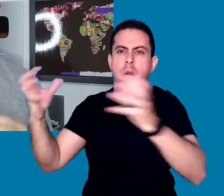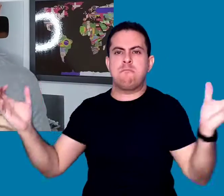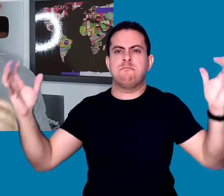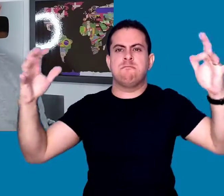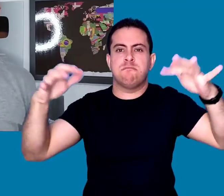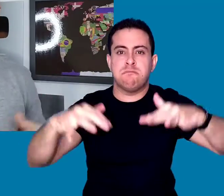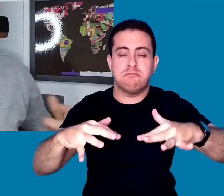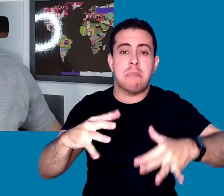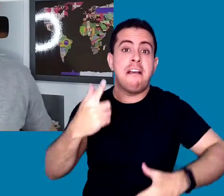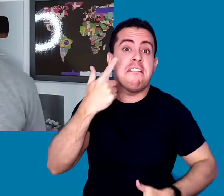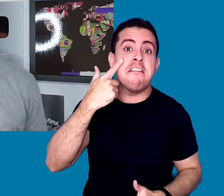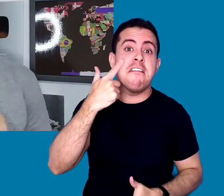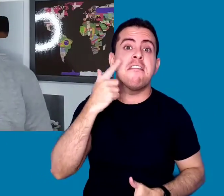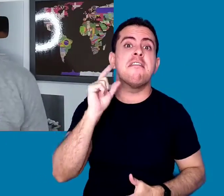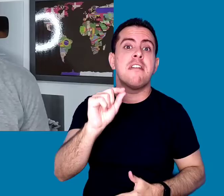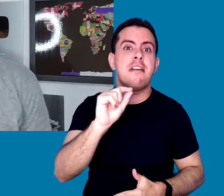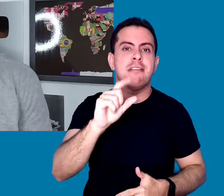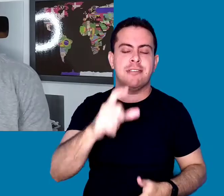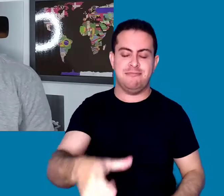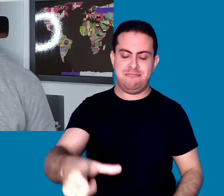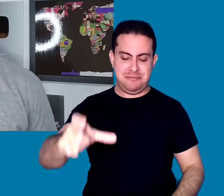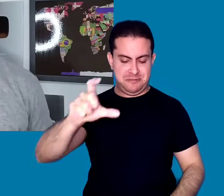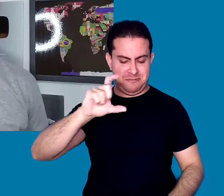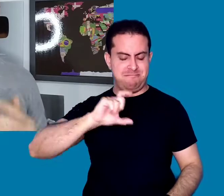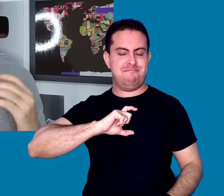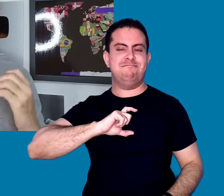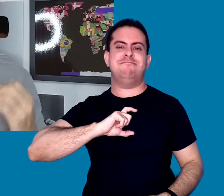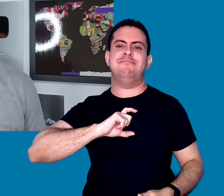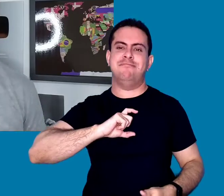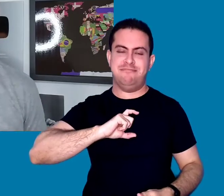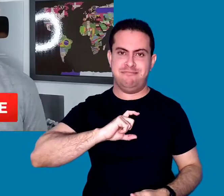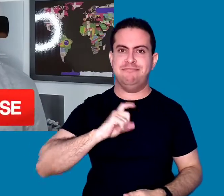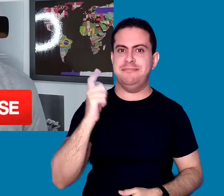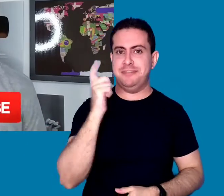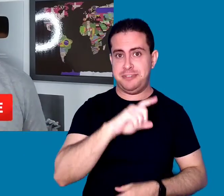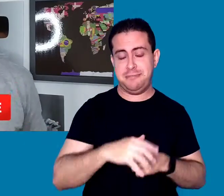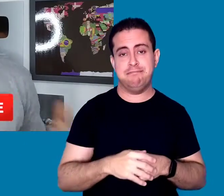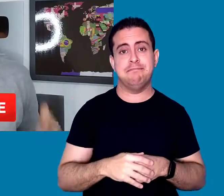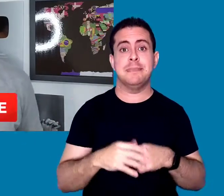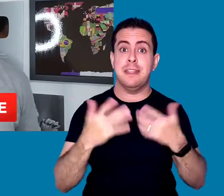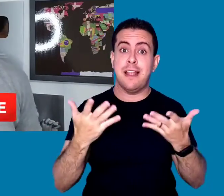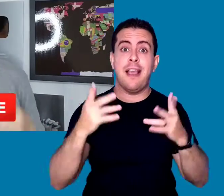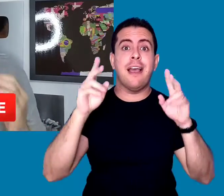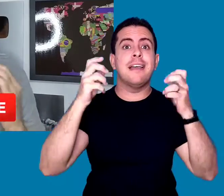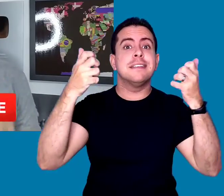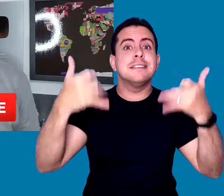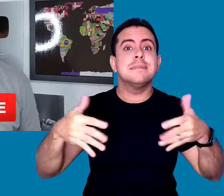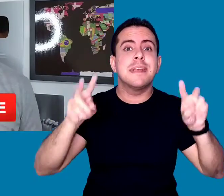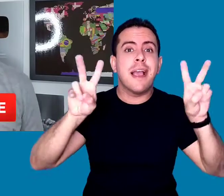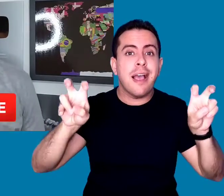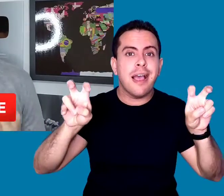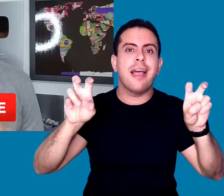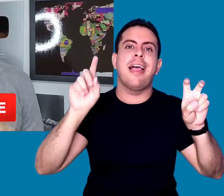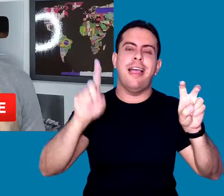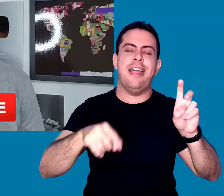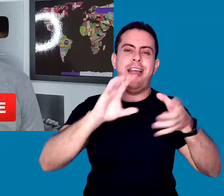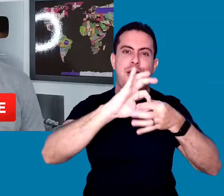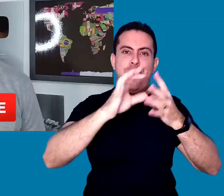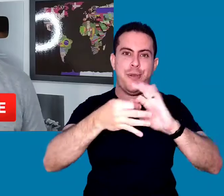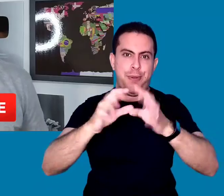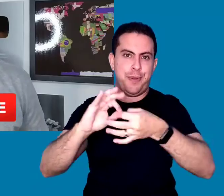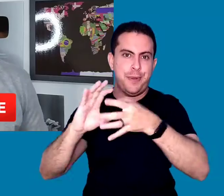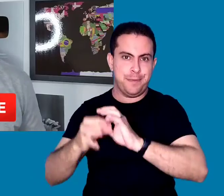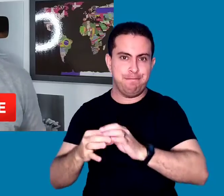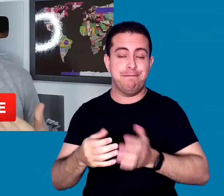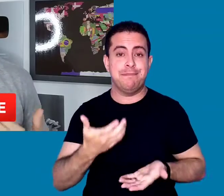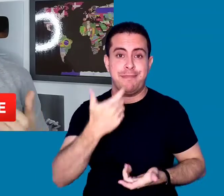atletas, com o intuito de, quem sabe, trazer para casa uma das cobiçadas medalhas. E é claro que eu estou falando das